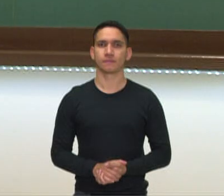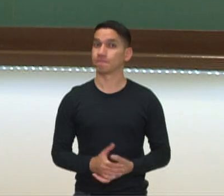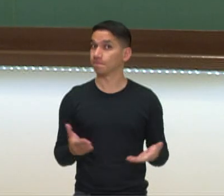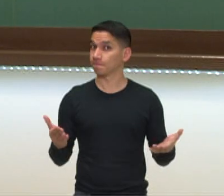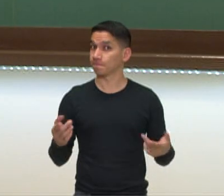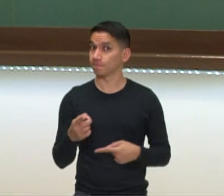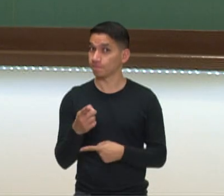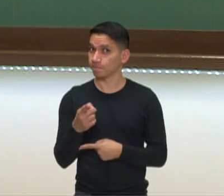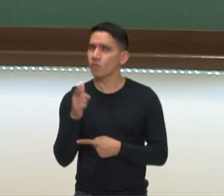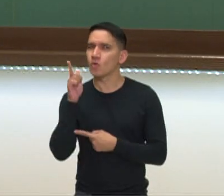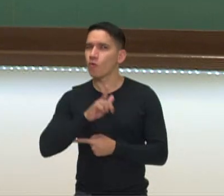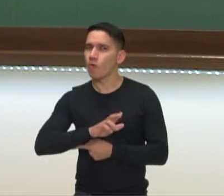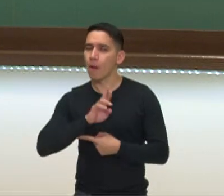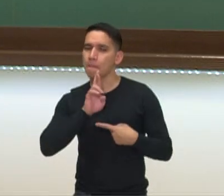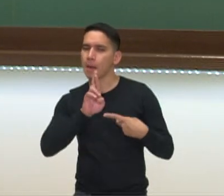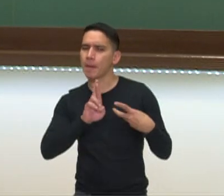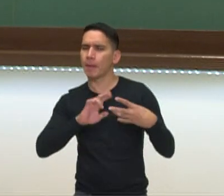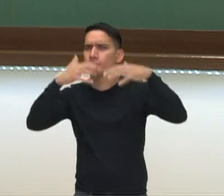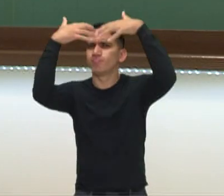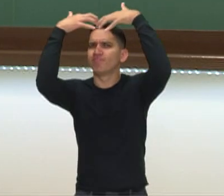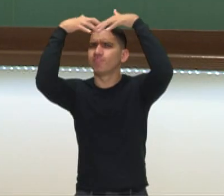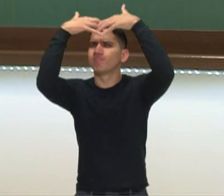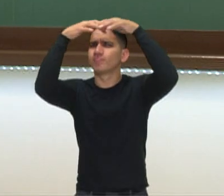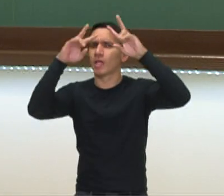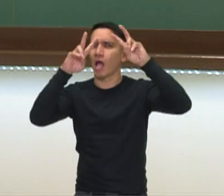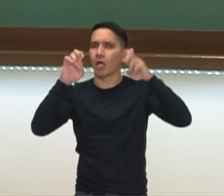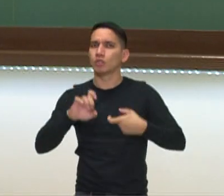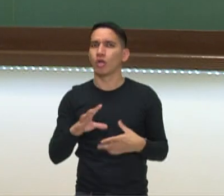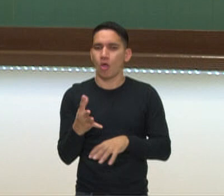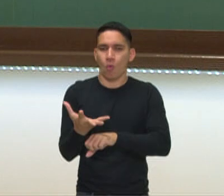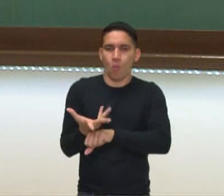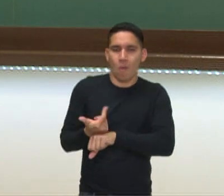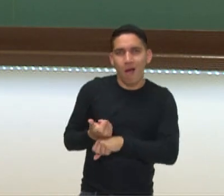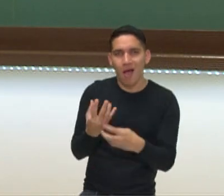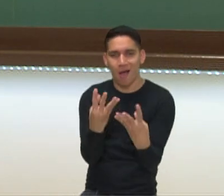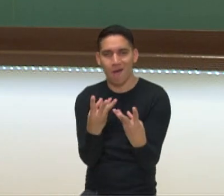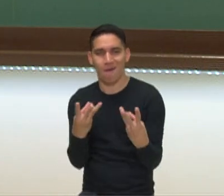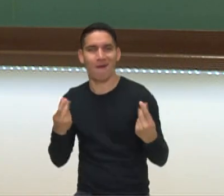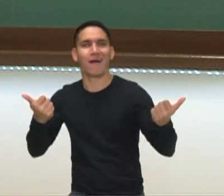E aí, pessoal, conseguiram então pensar sobre esses talentos, essas